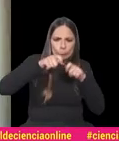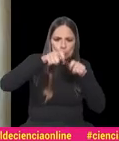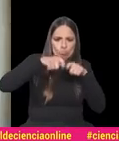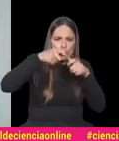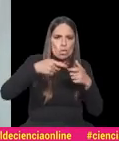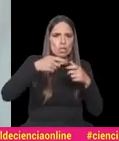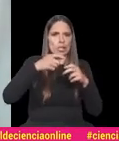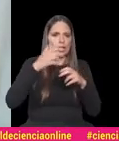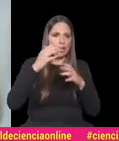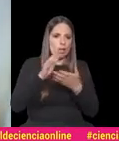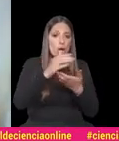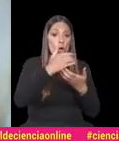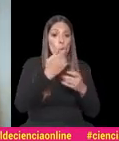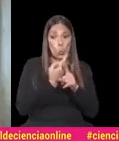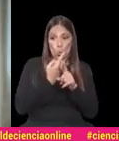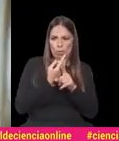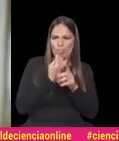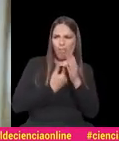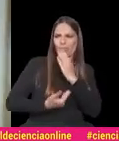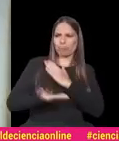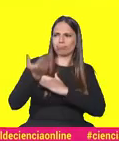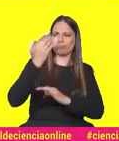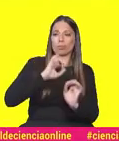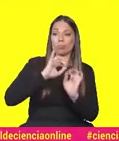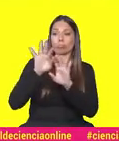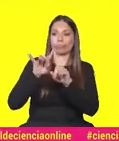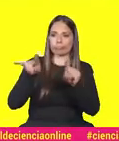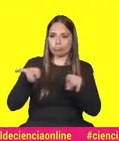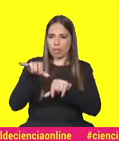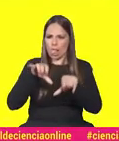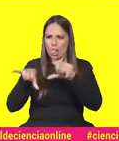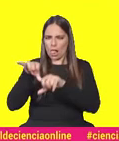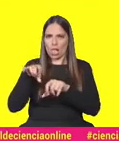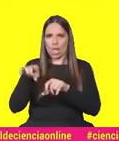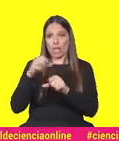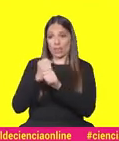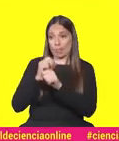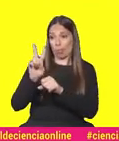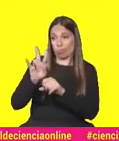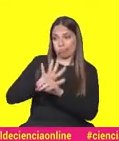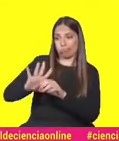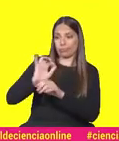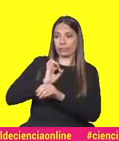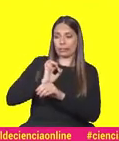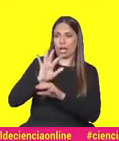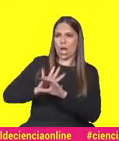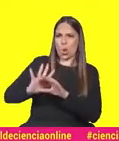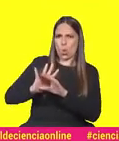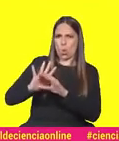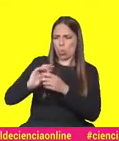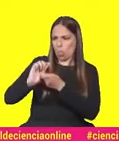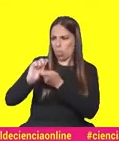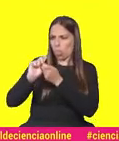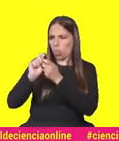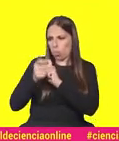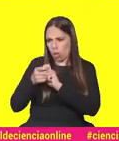e recolher esses fósseis. E esses vão para um laboratório, que essa é a segunda parte do trabalho, onde são colados, são